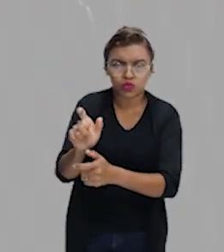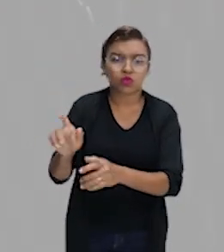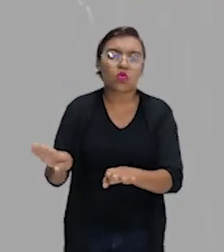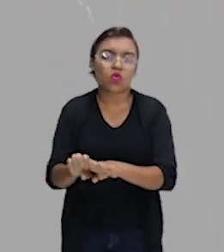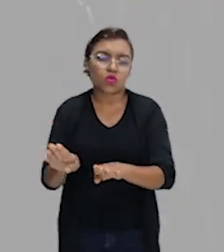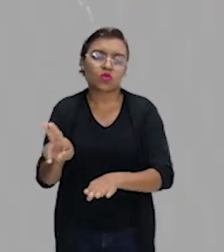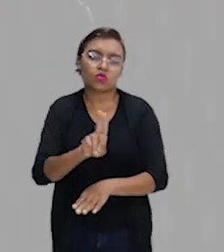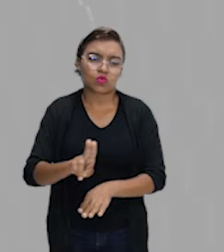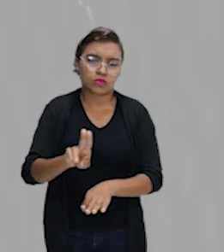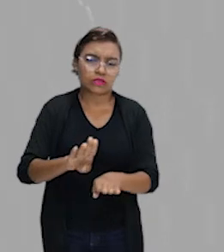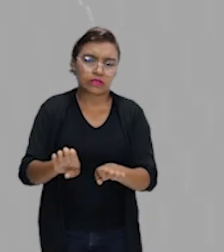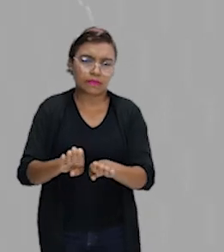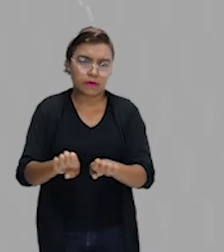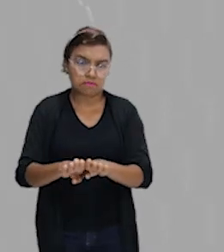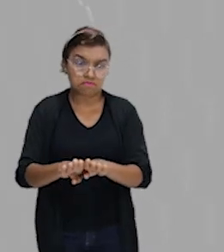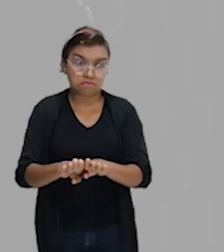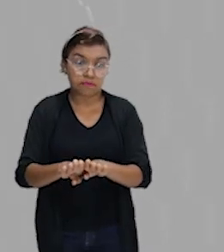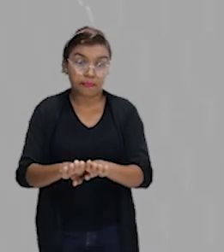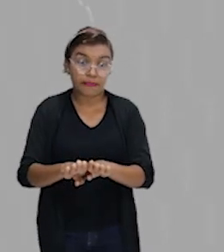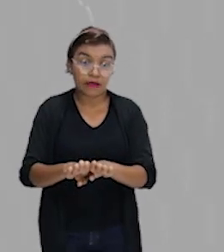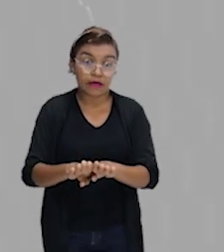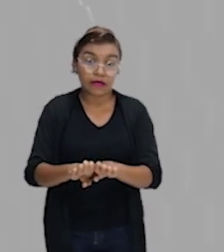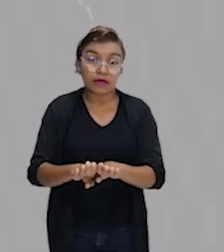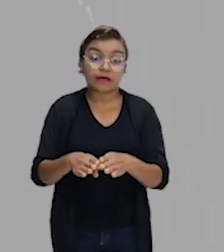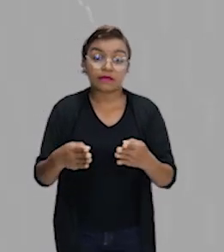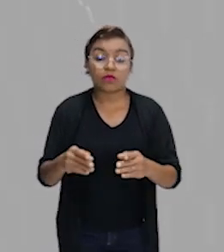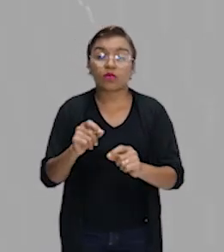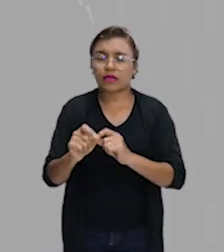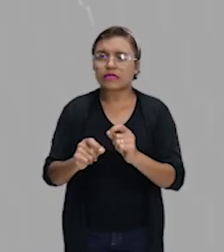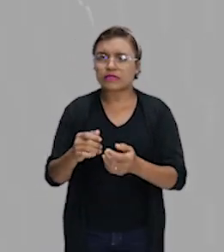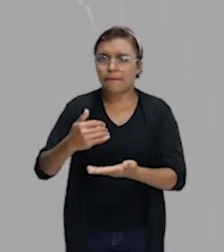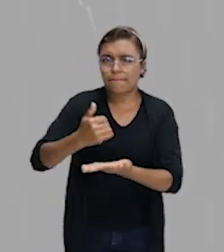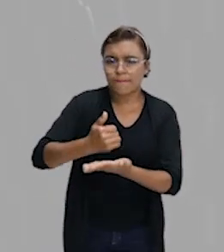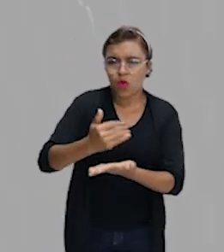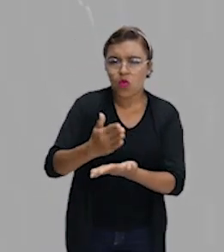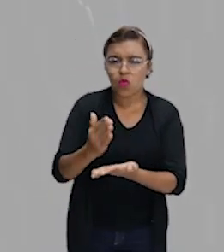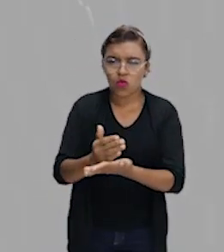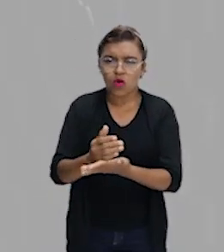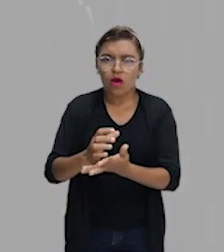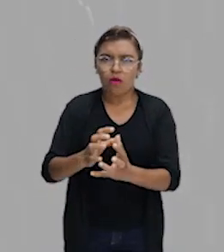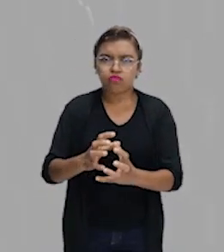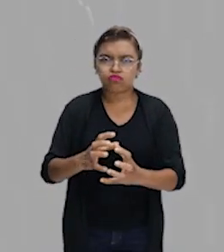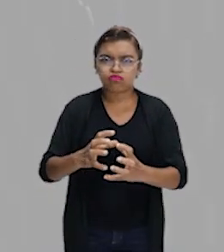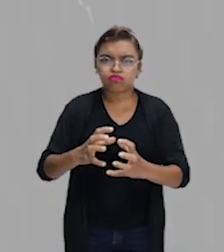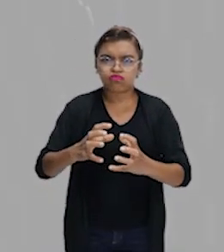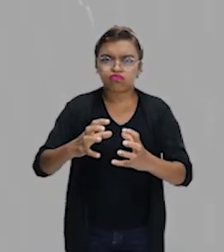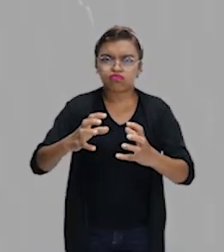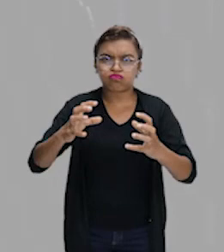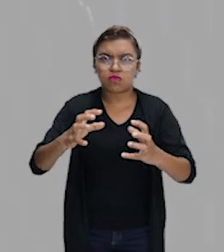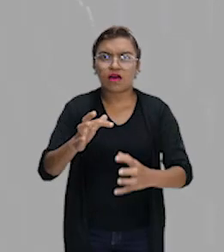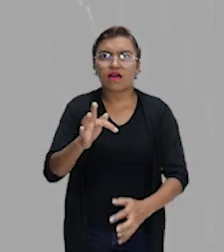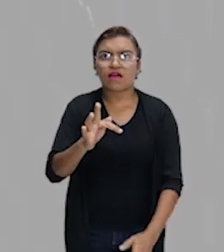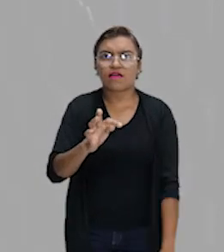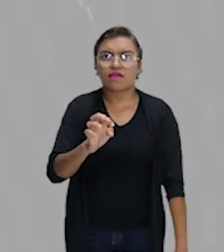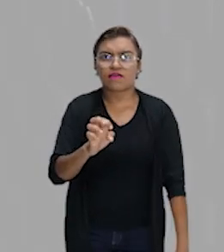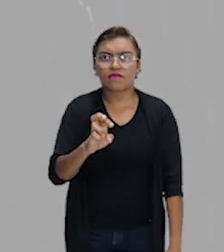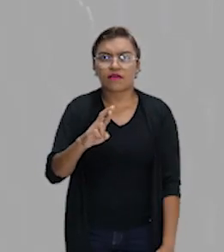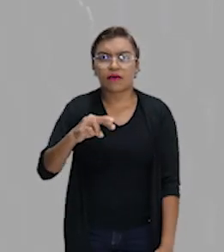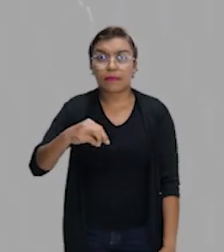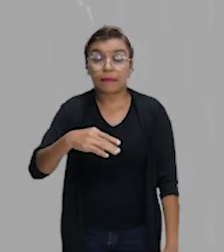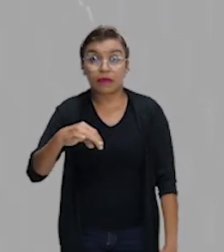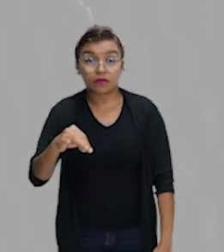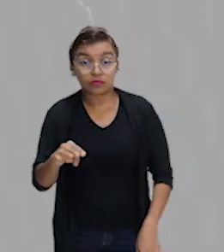do bolo, né, se deve ao fato da massa, né, segurar esses gases. Com